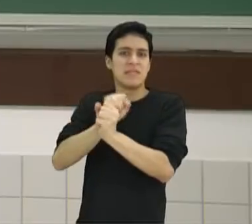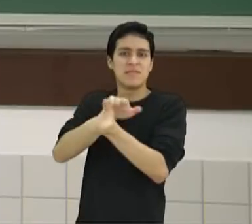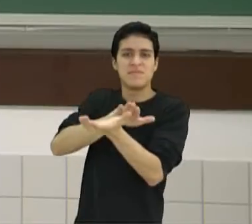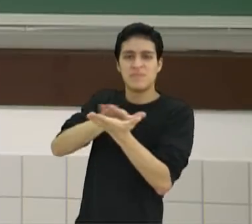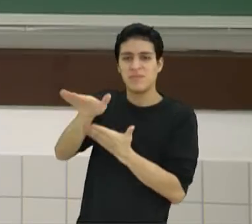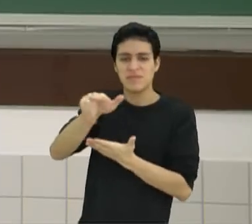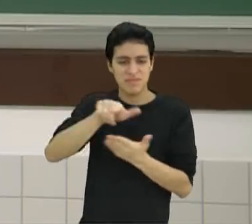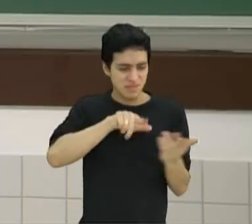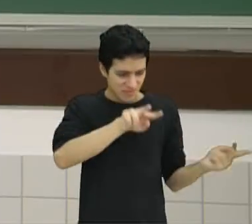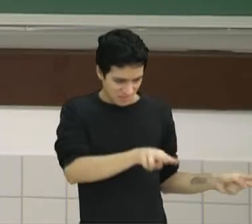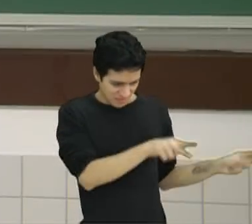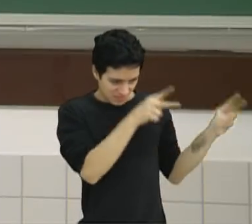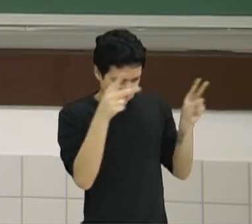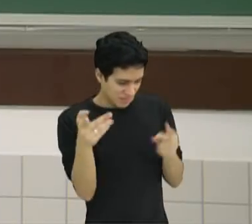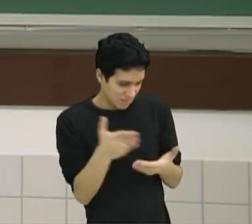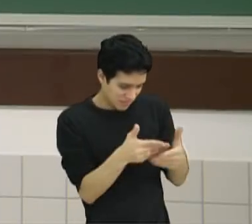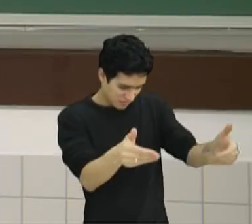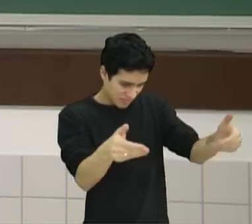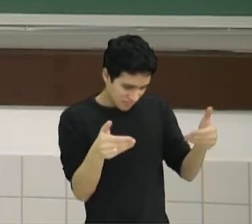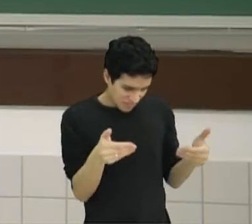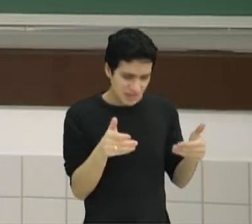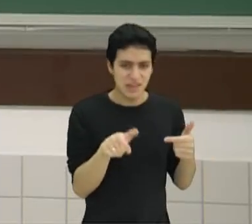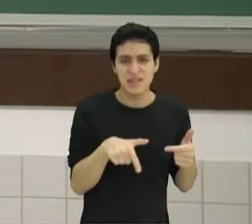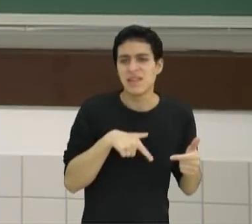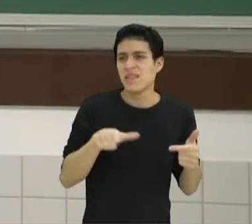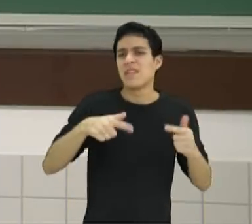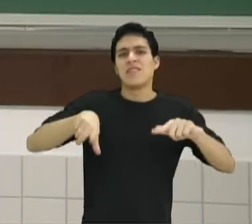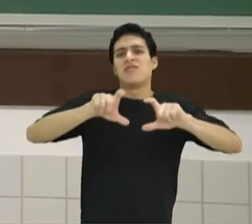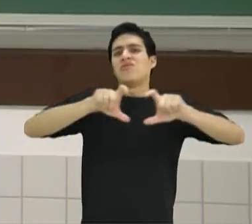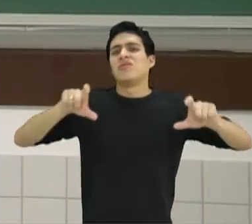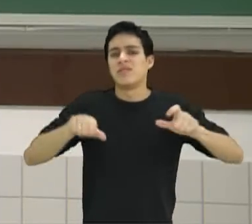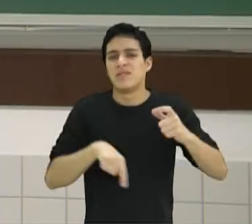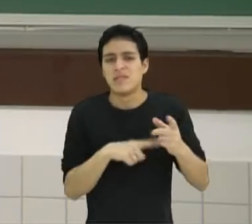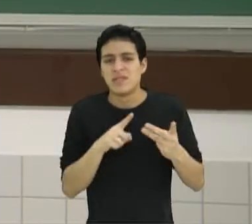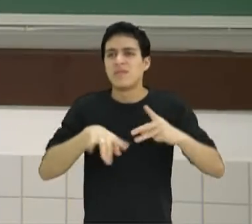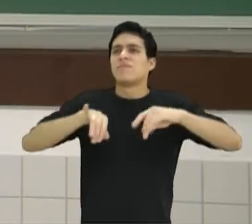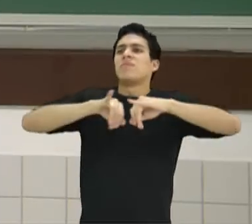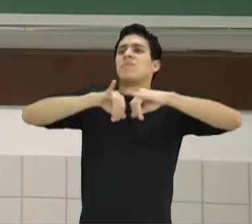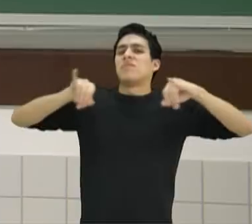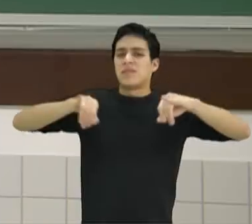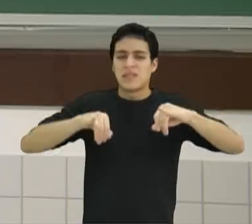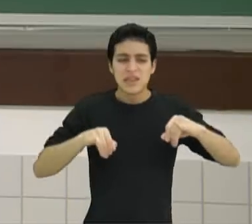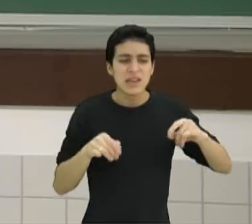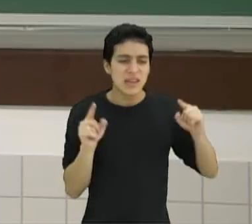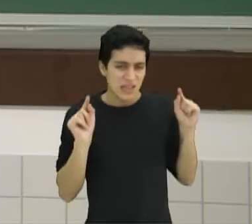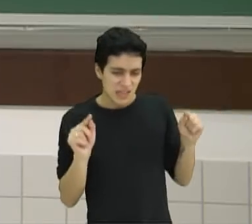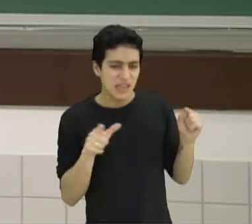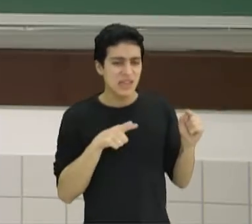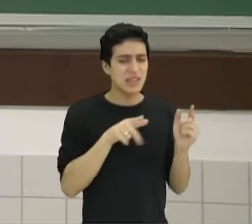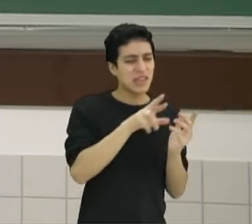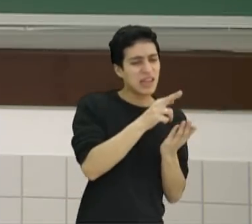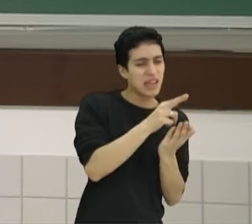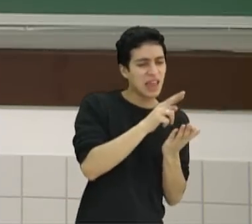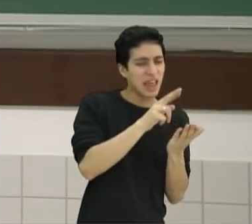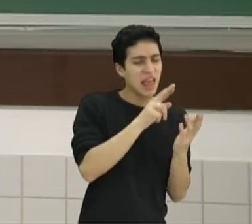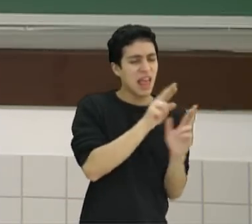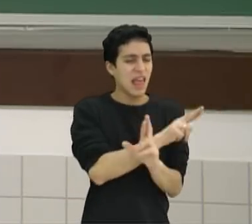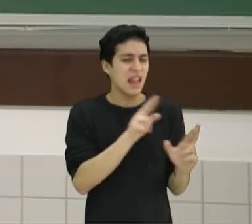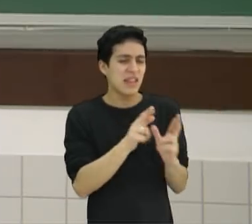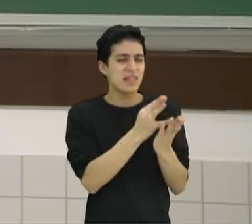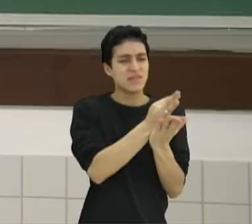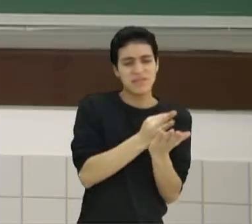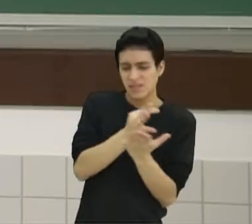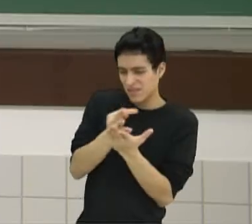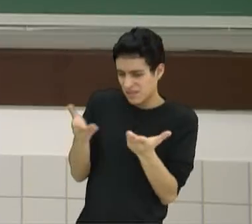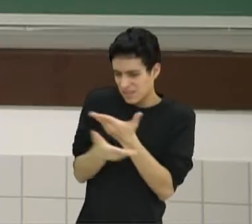encontra versões de livros e até também em tiras, em propagandas, há uma relação intertextual grande também com essa